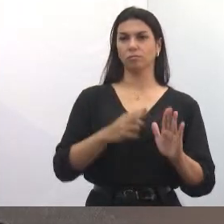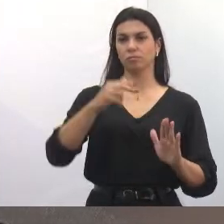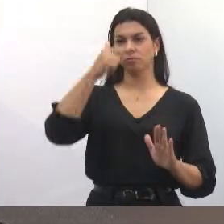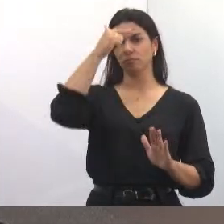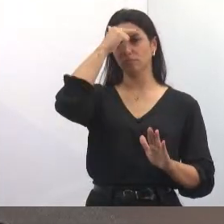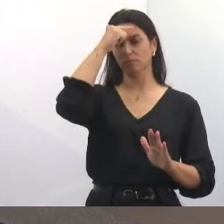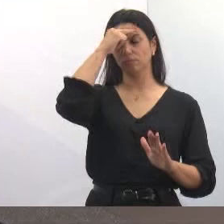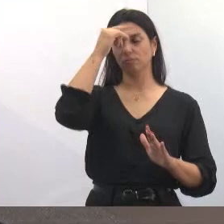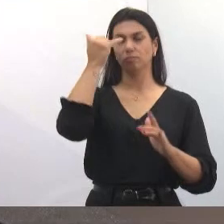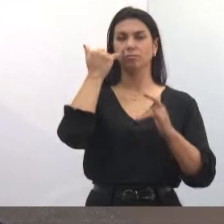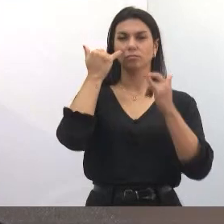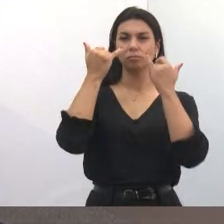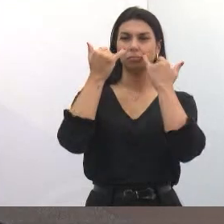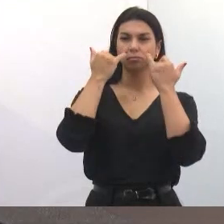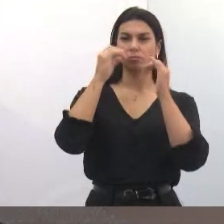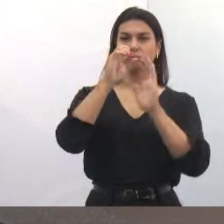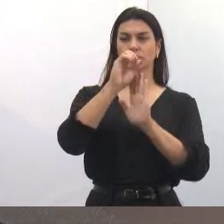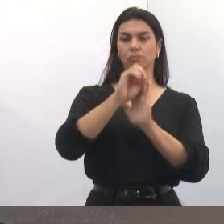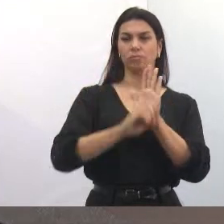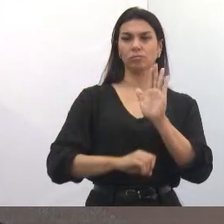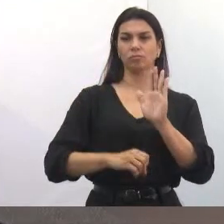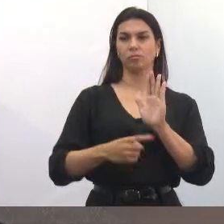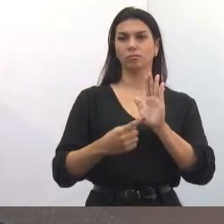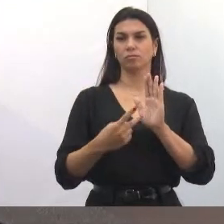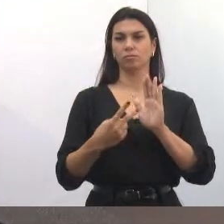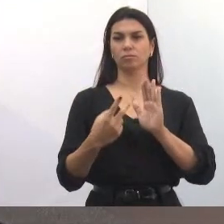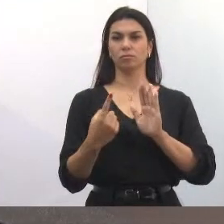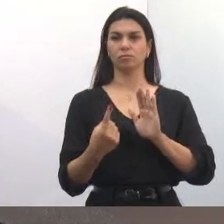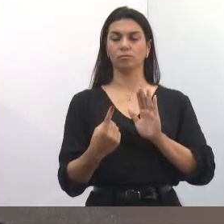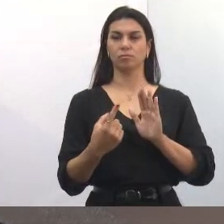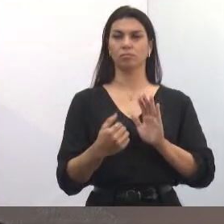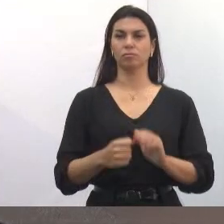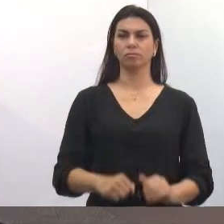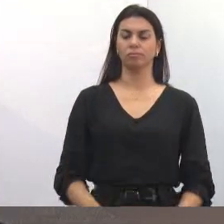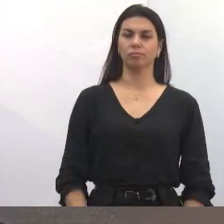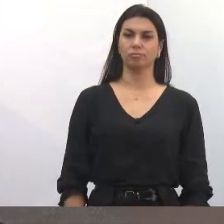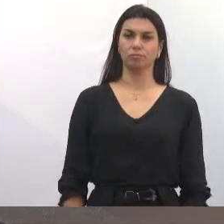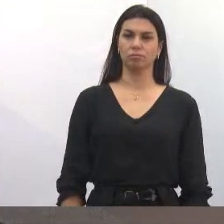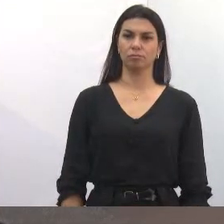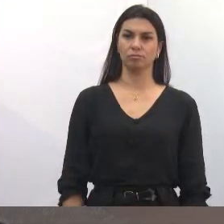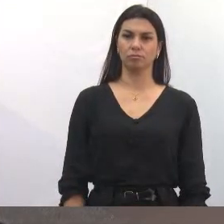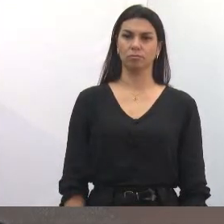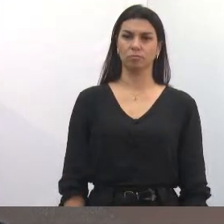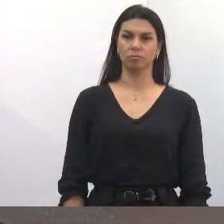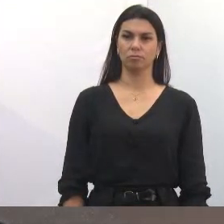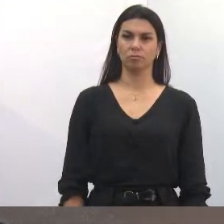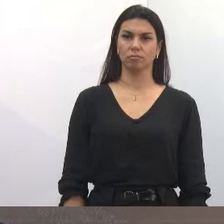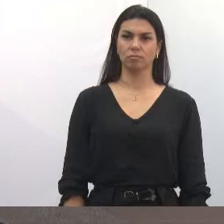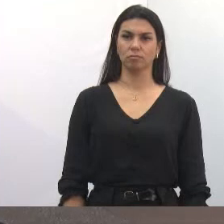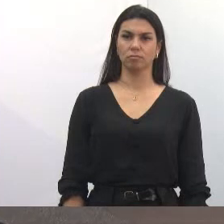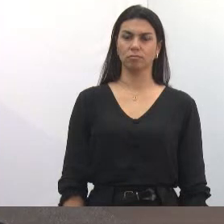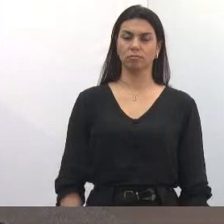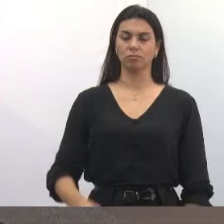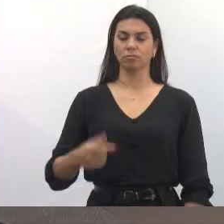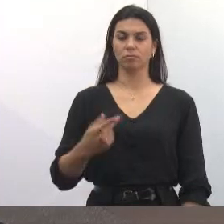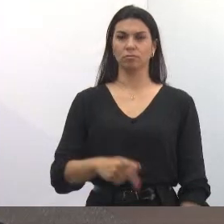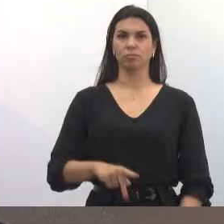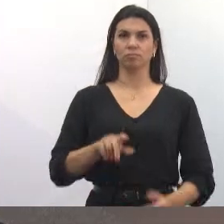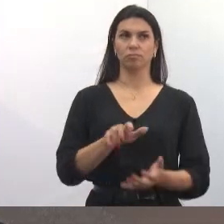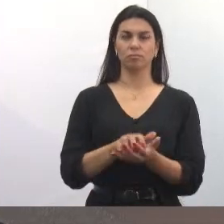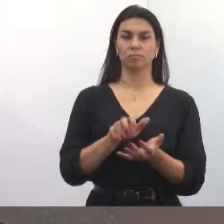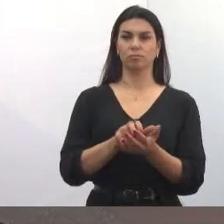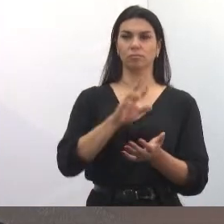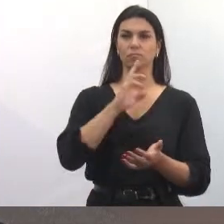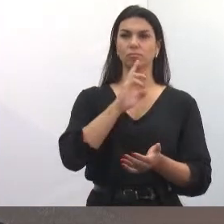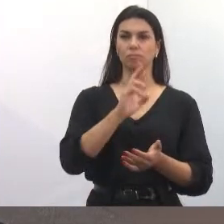as seguintes informações. Segue o ofício 121, expedido pela Instituto de Previdência Municipal de Jacareí, a fim de responder